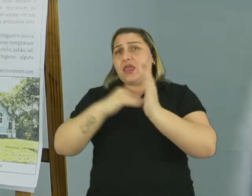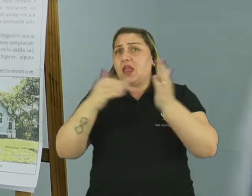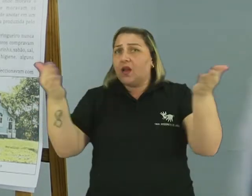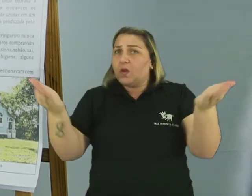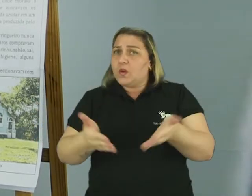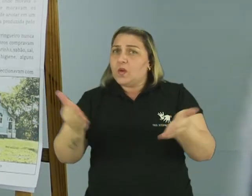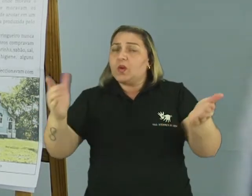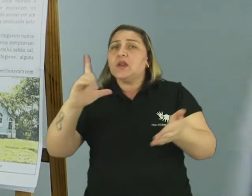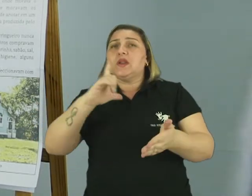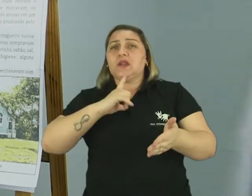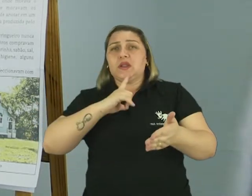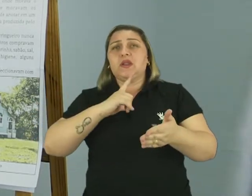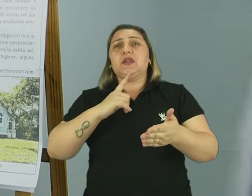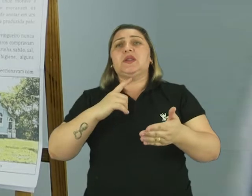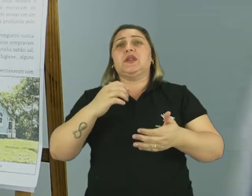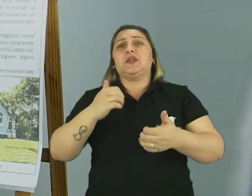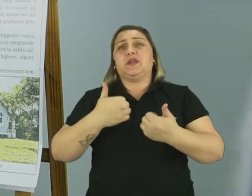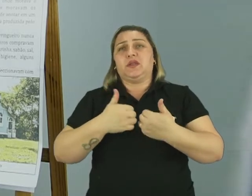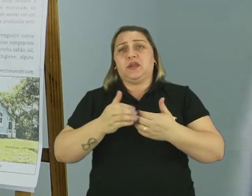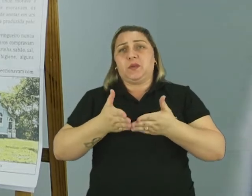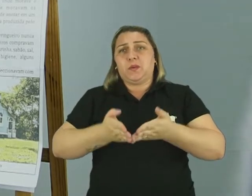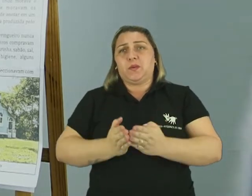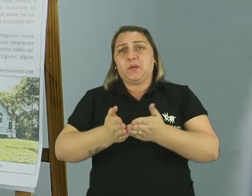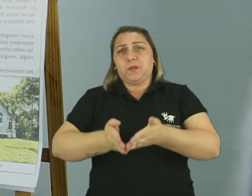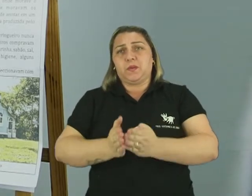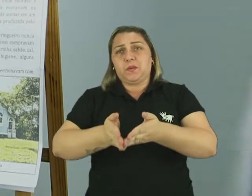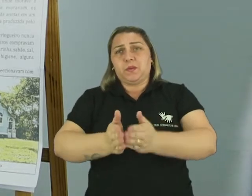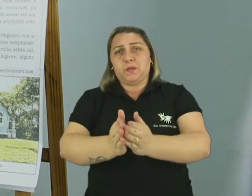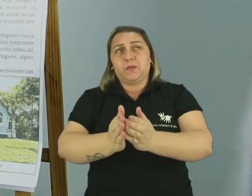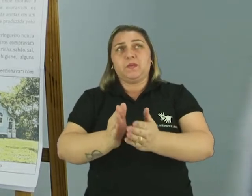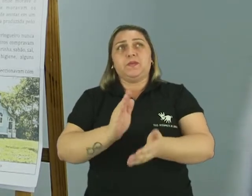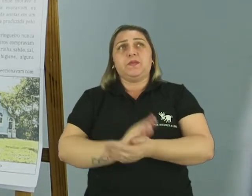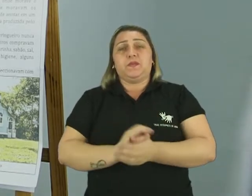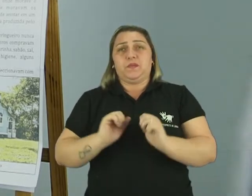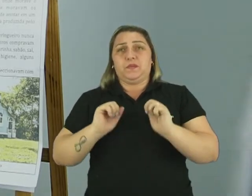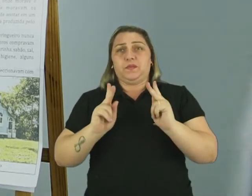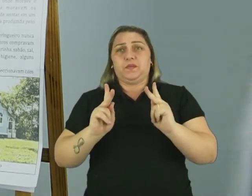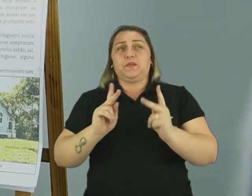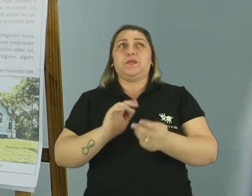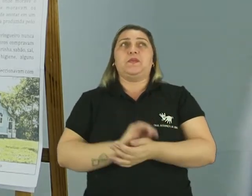hoje existem transportes fluviais, né? Pelo rio, ok?